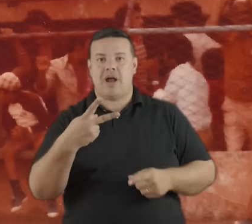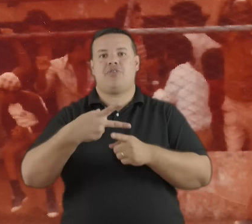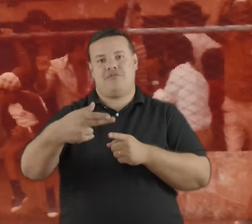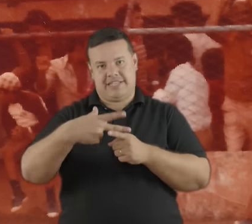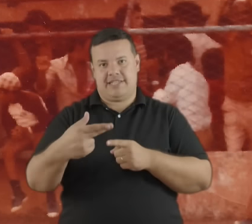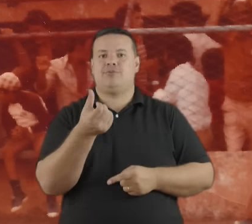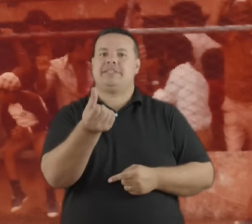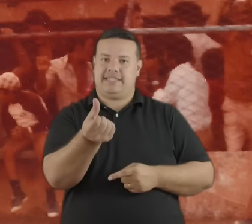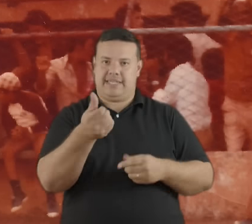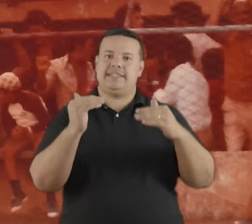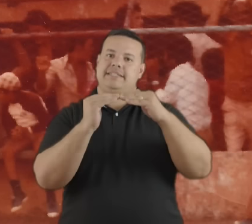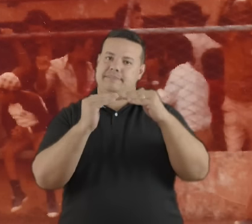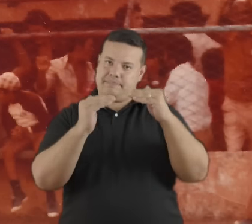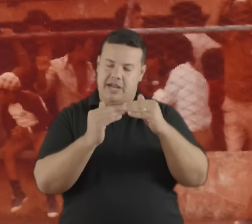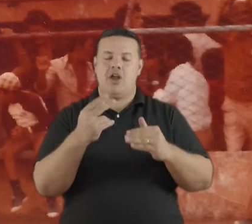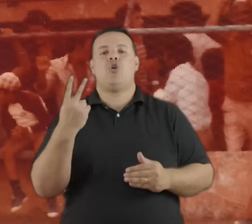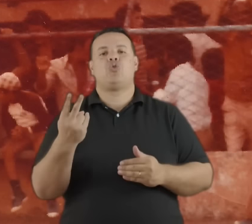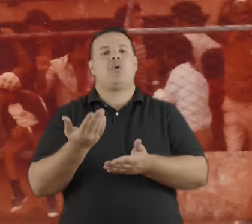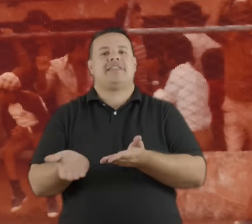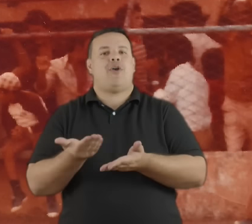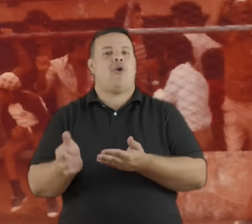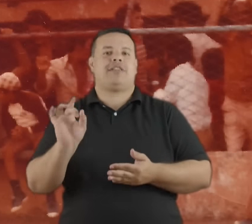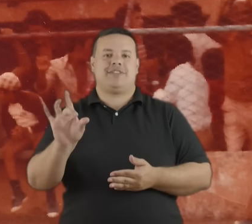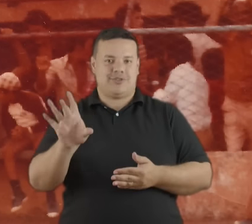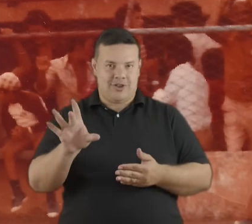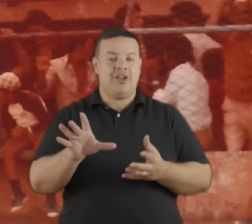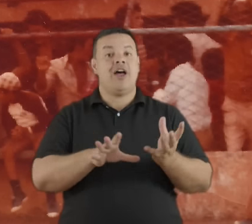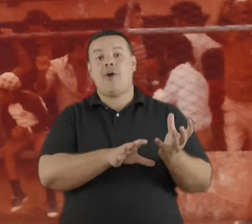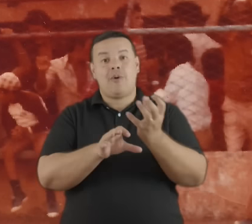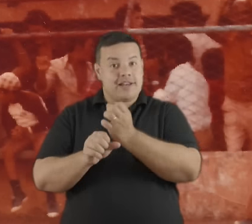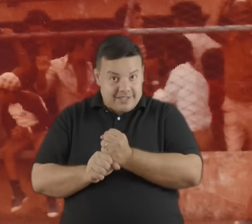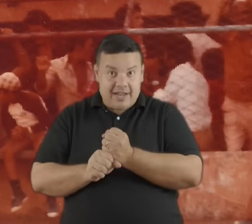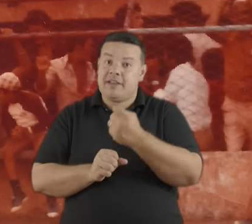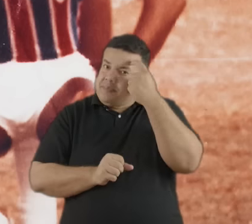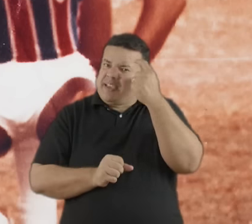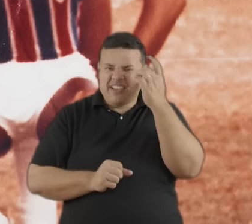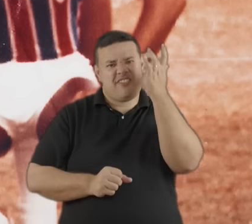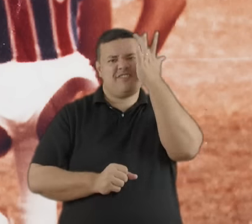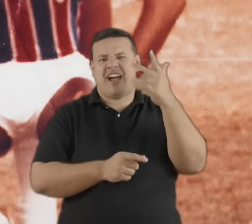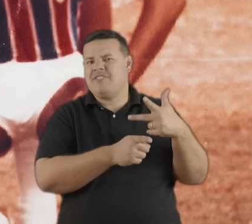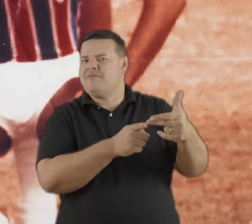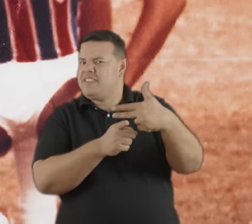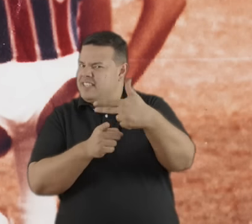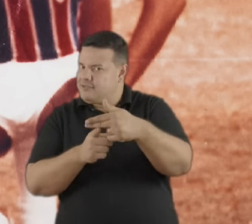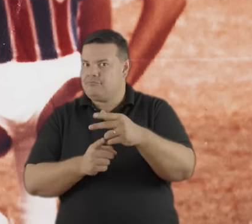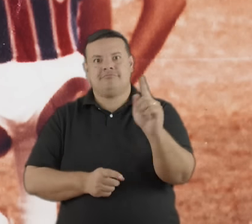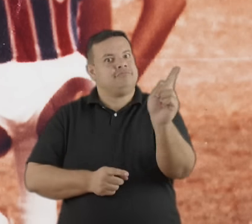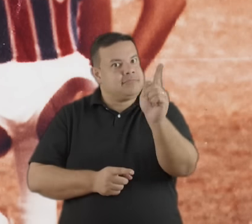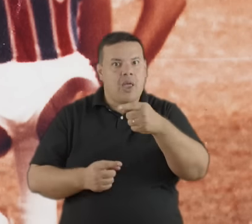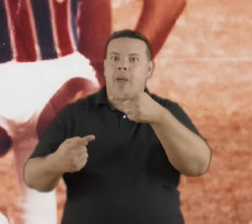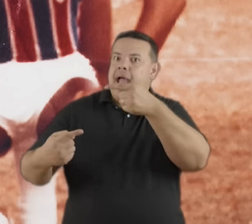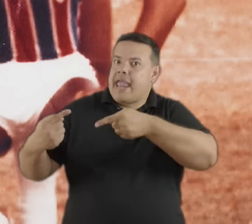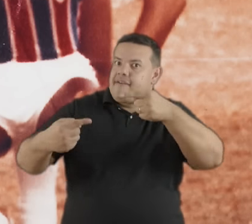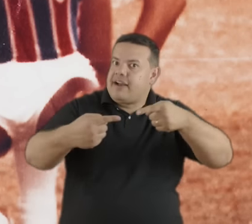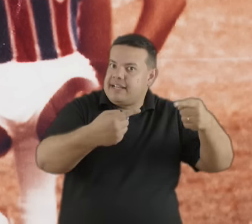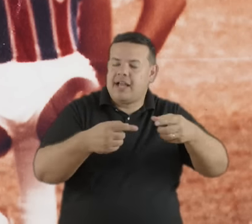vitórias, 6 empates e apenas 2 derrotas. Os números fazem pensar que foi uma conquista fácil, mas a